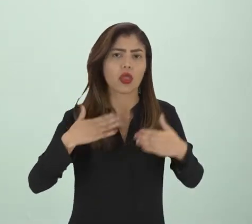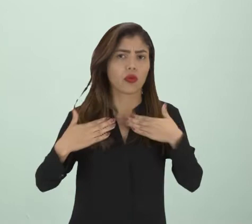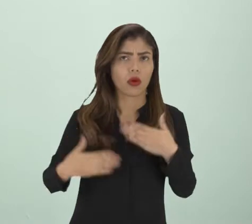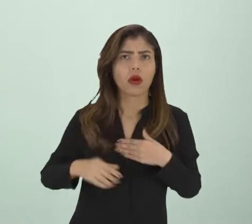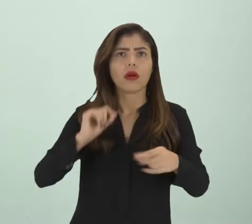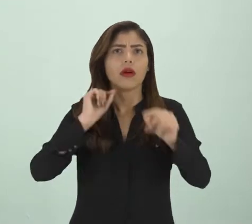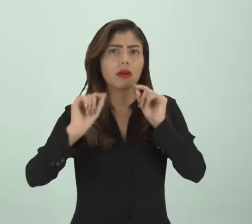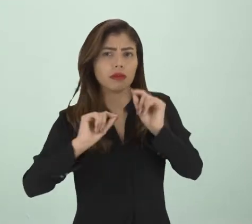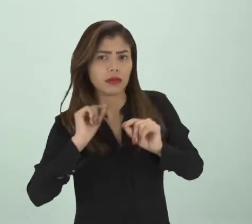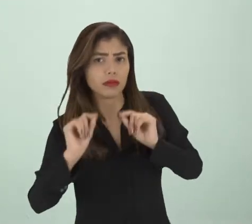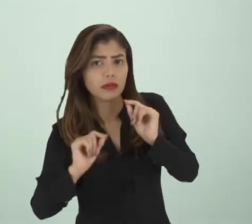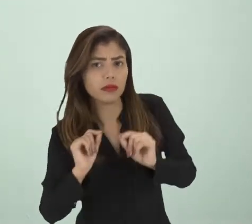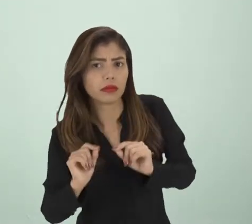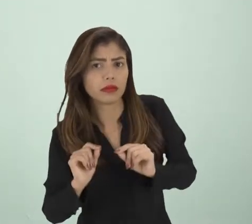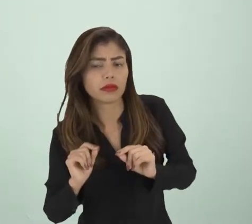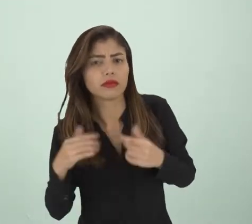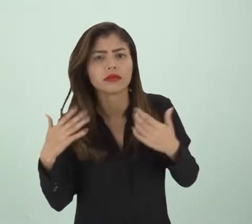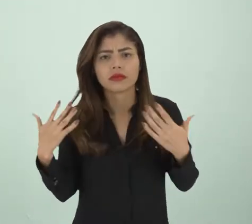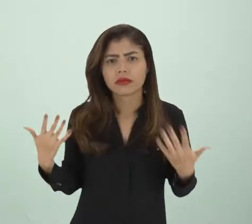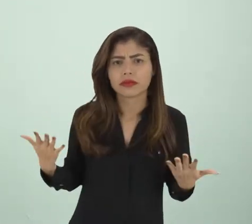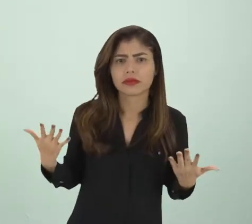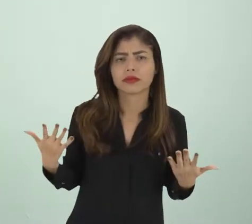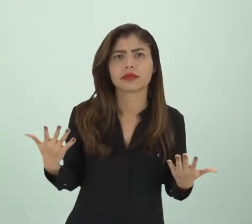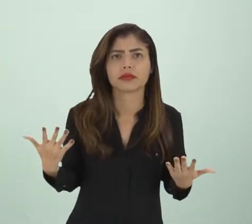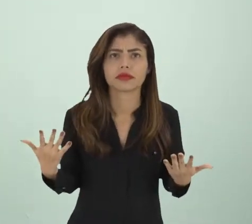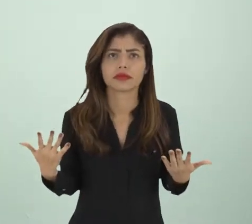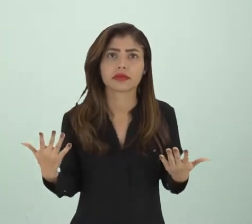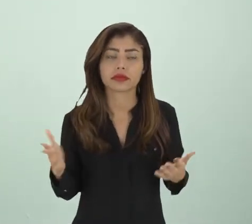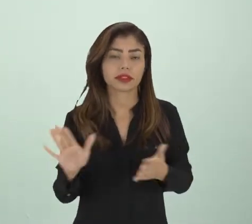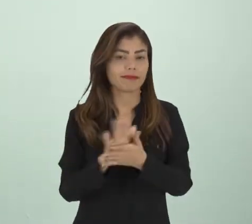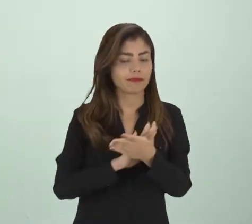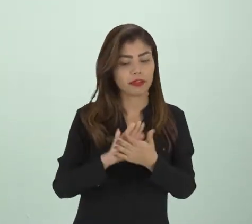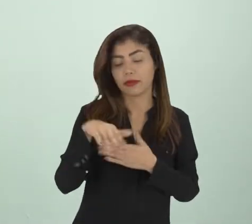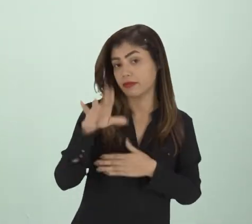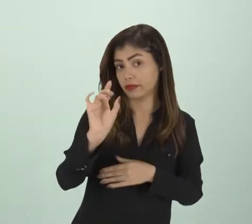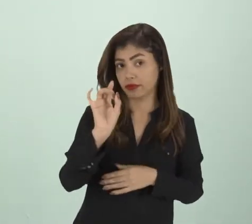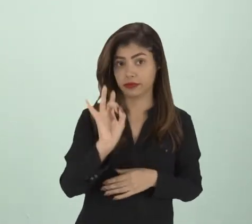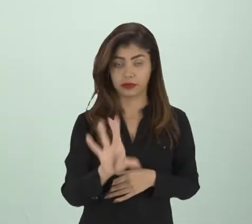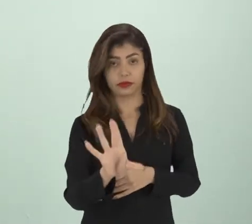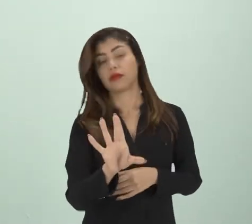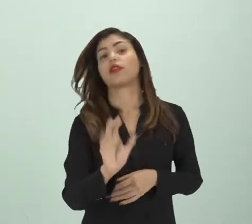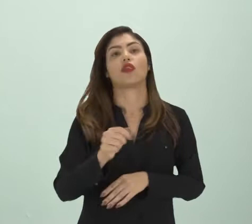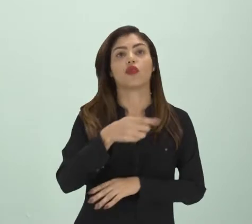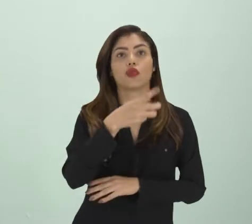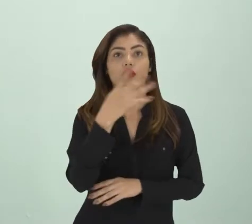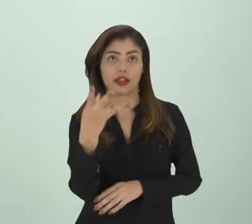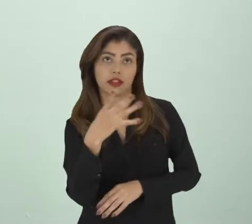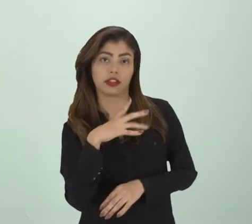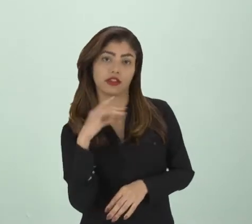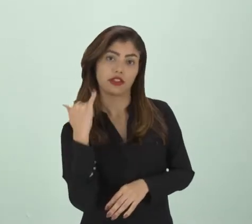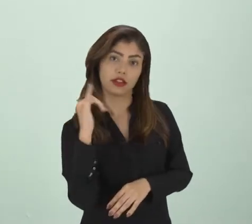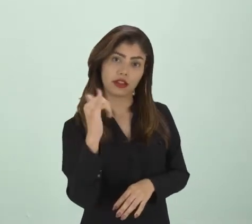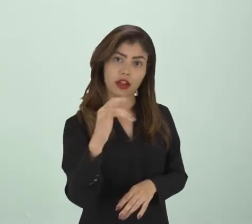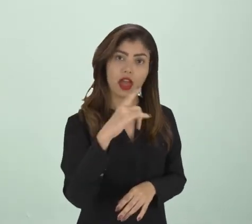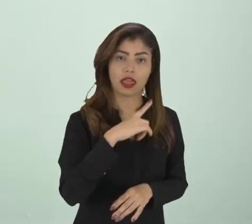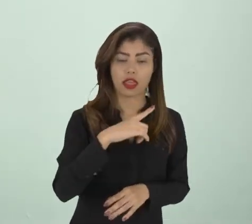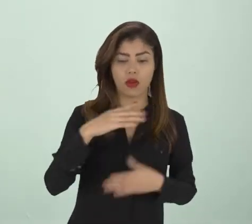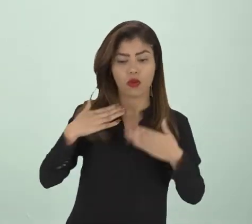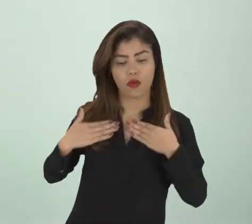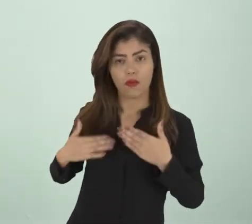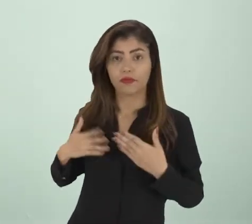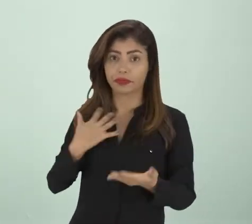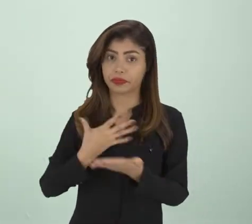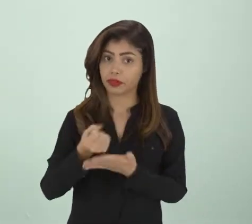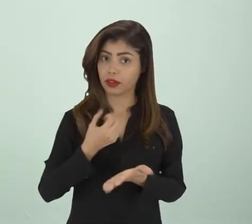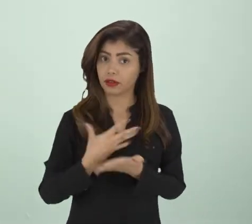pessoal? A capacidade térmica nada mais é do que a quantidade de energia que esse corpo tem